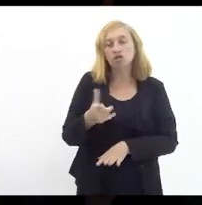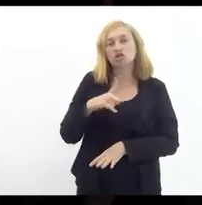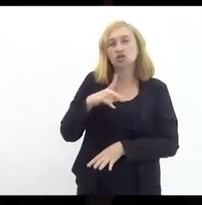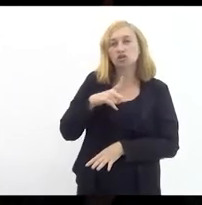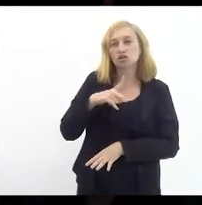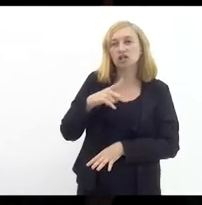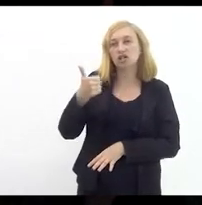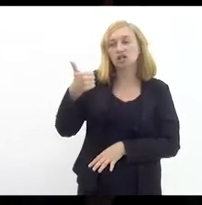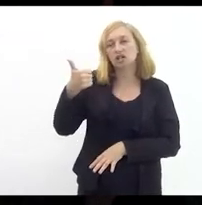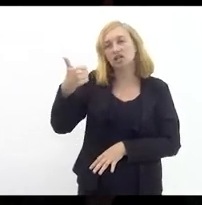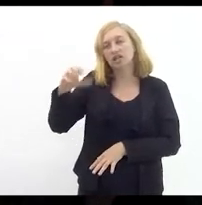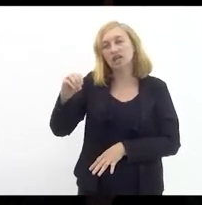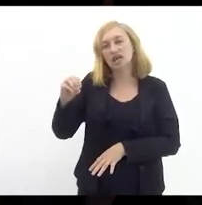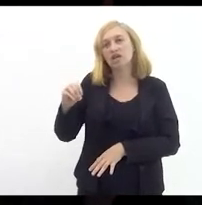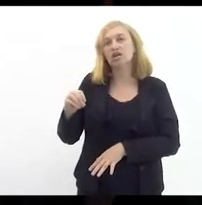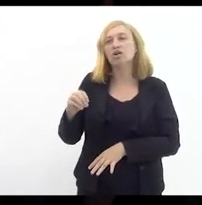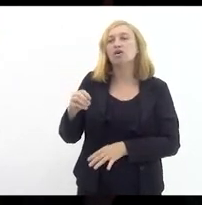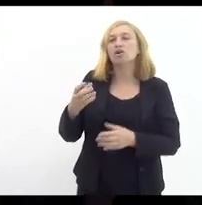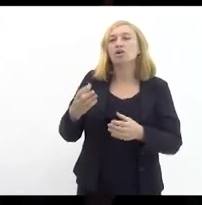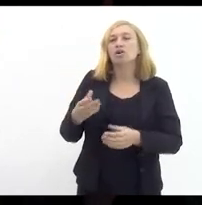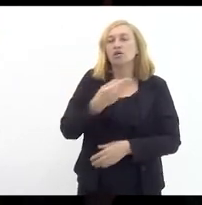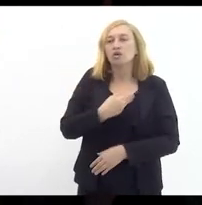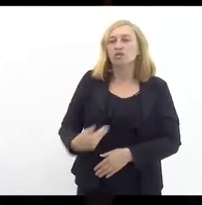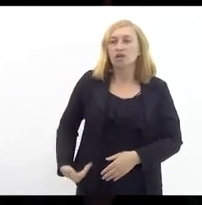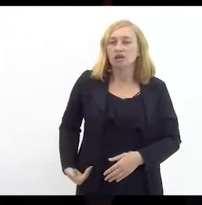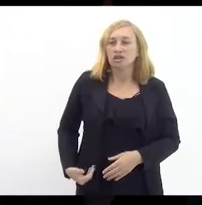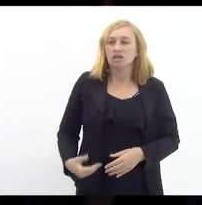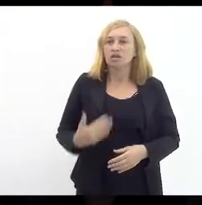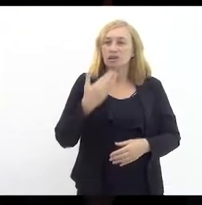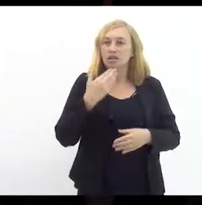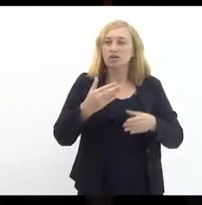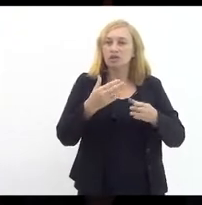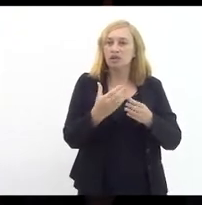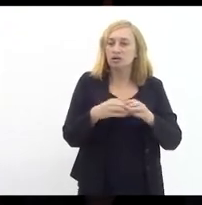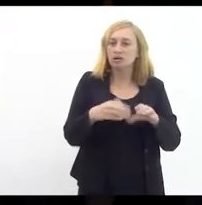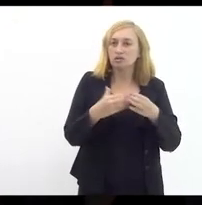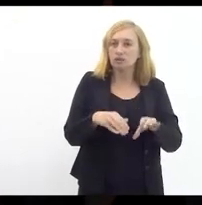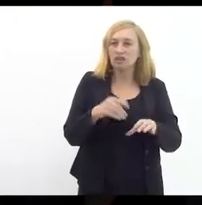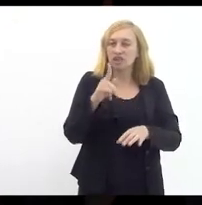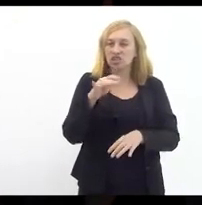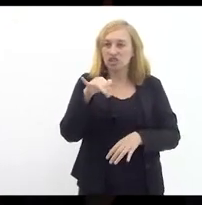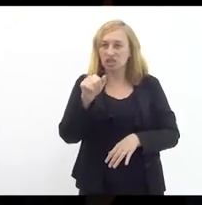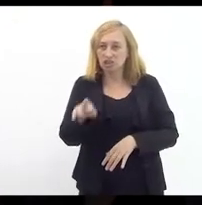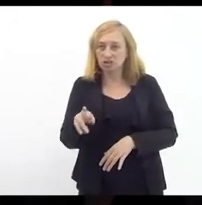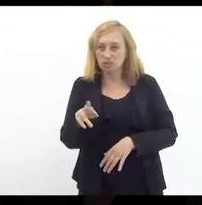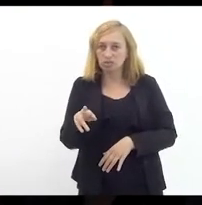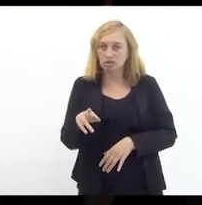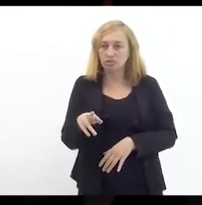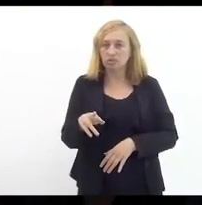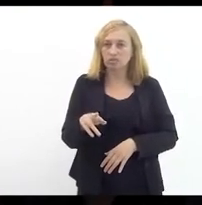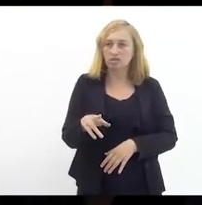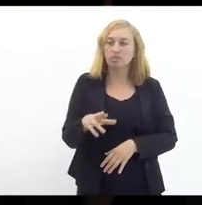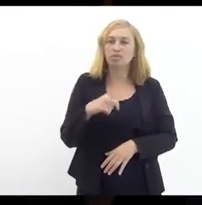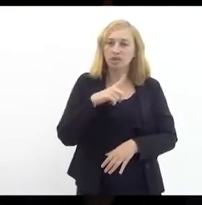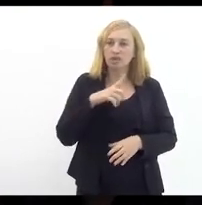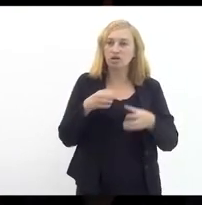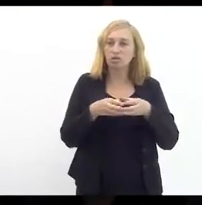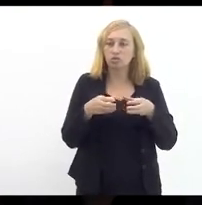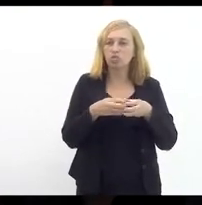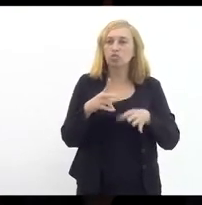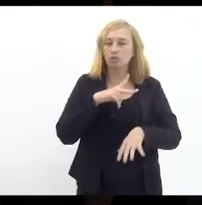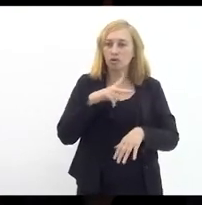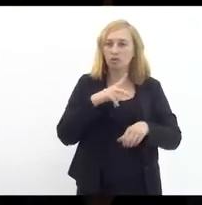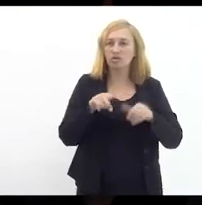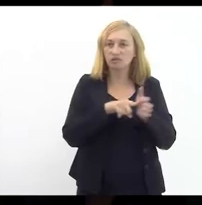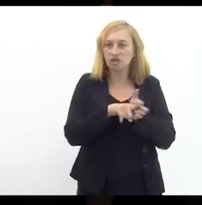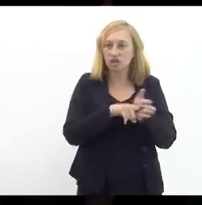na verdade, o governador, até semana passada, autorizou o concurso público para a Getrans para ela criar um corpo próprio de fiscalização, que hoje ela